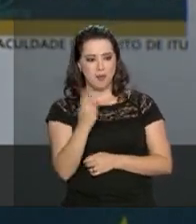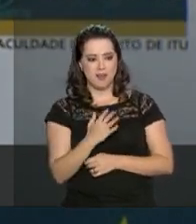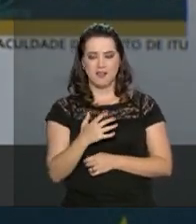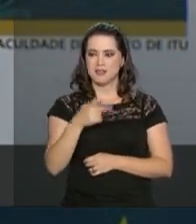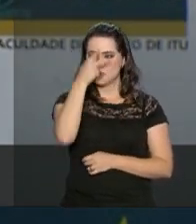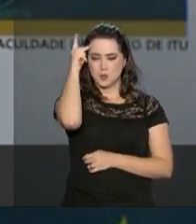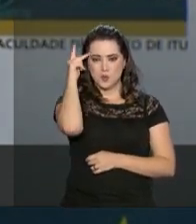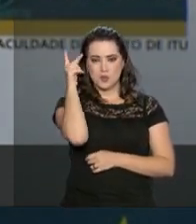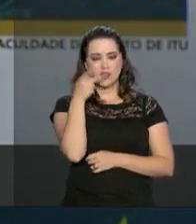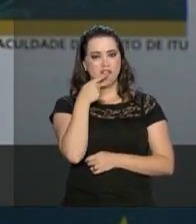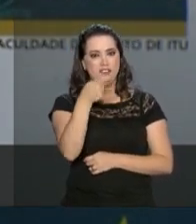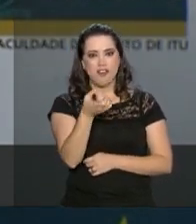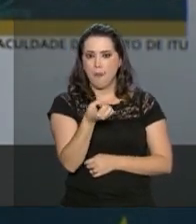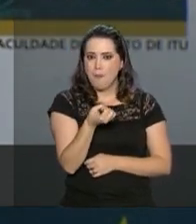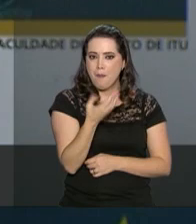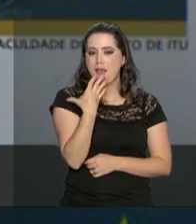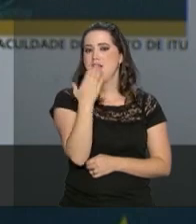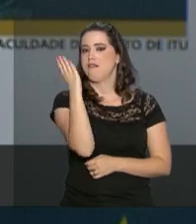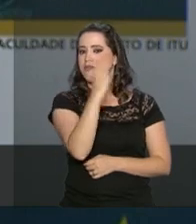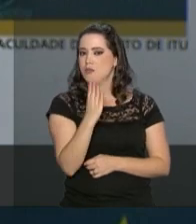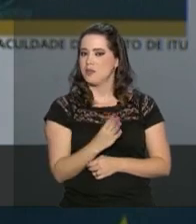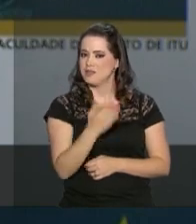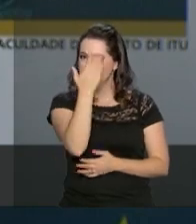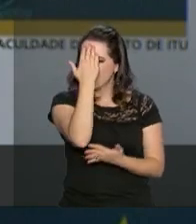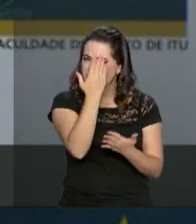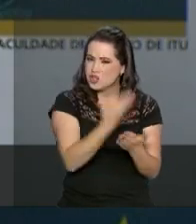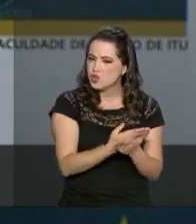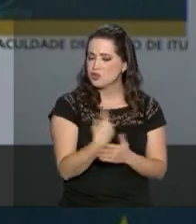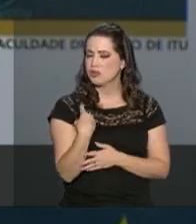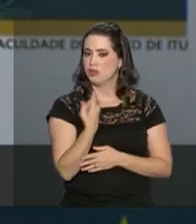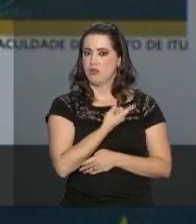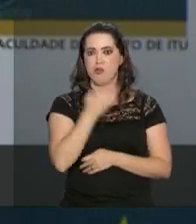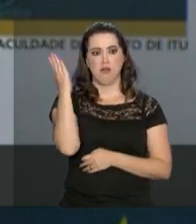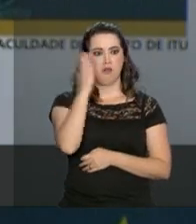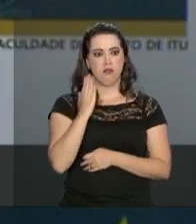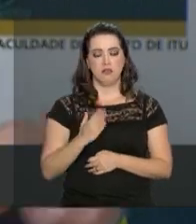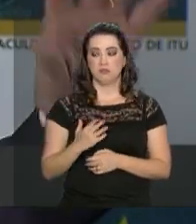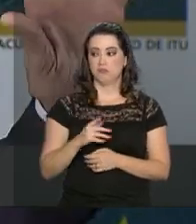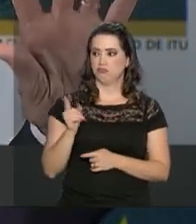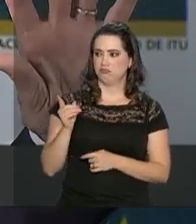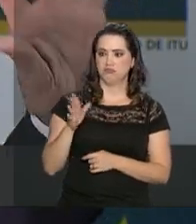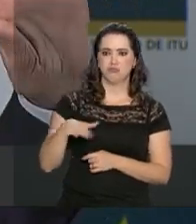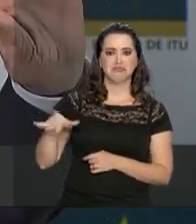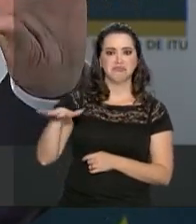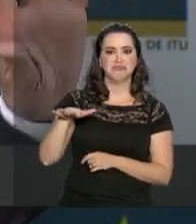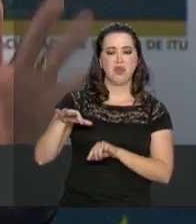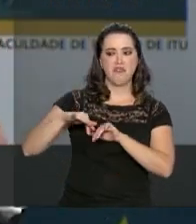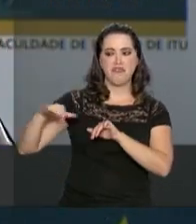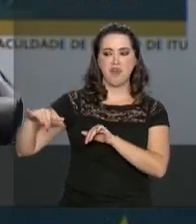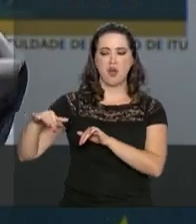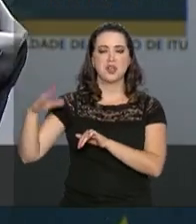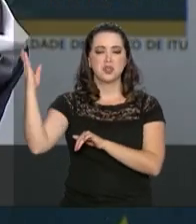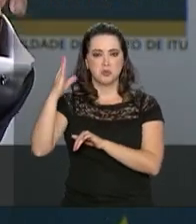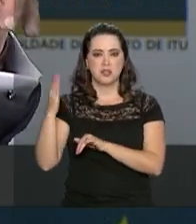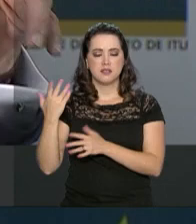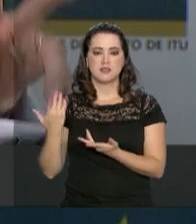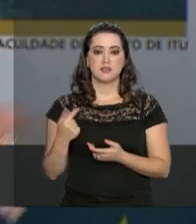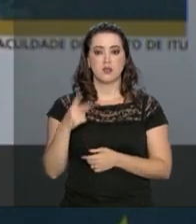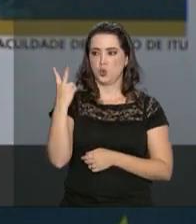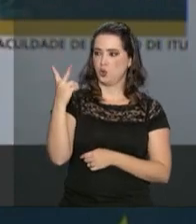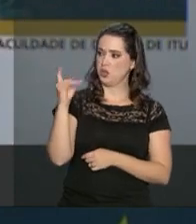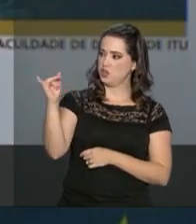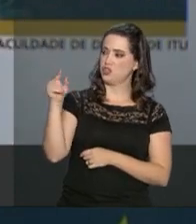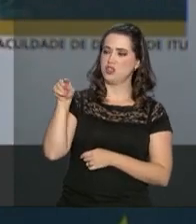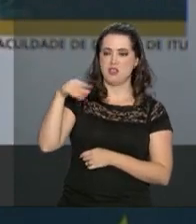um otimismo com o nosso país, uma crença no nosso país extraordinária. Tanto que eu brinco às vezes, olha aqui, eu vou para o exterior, passo